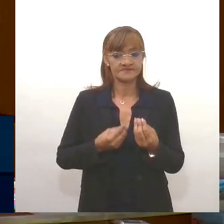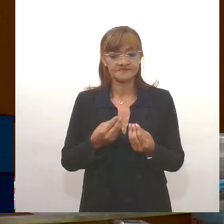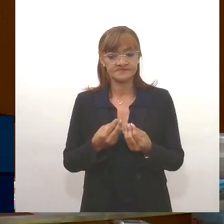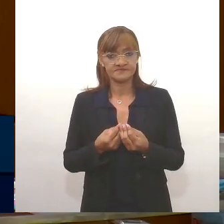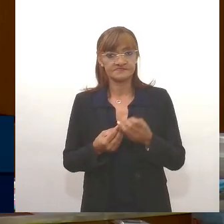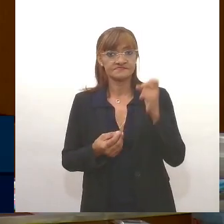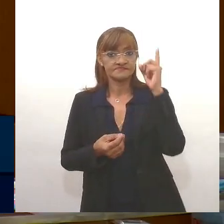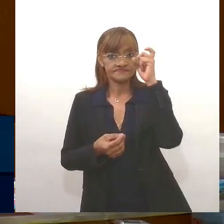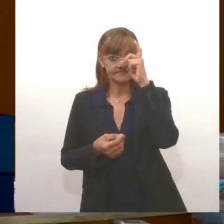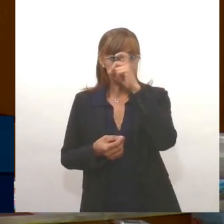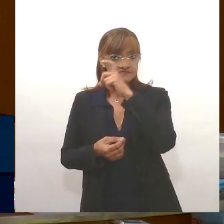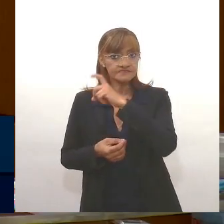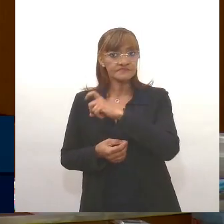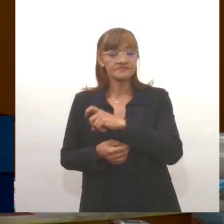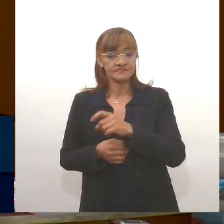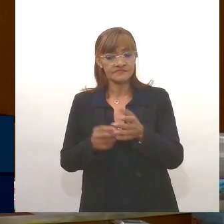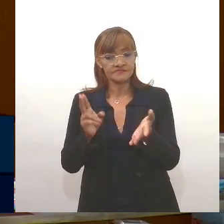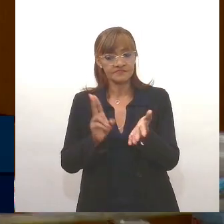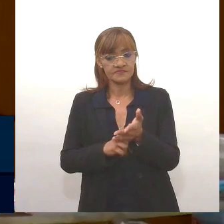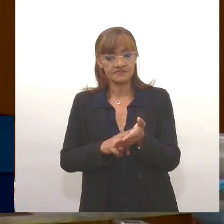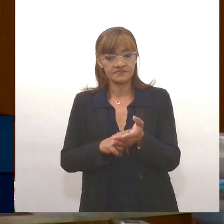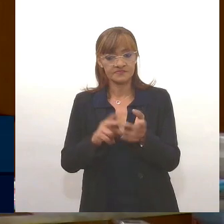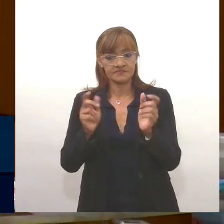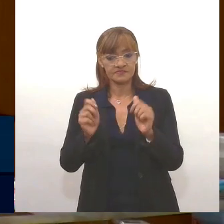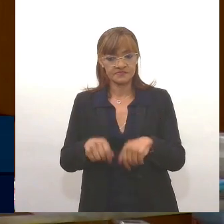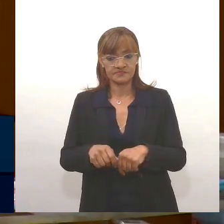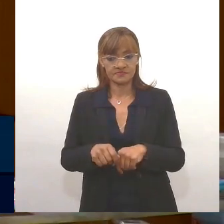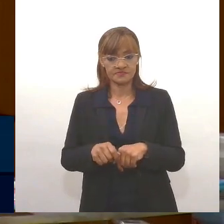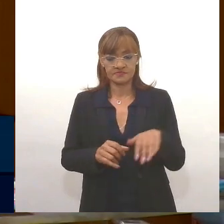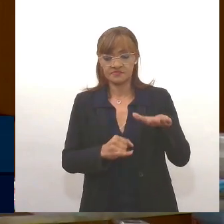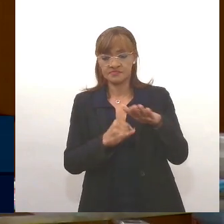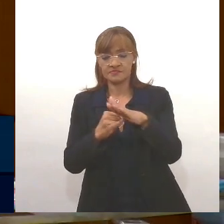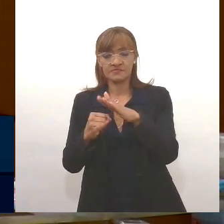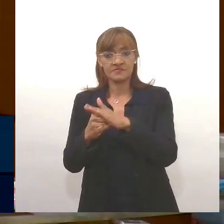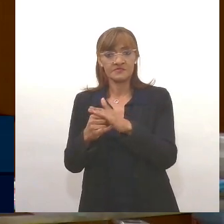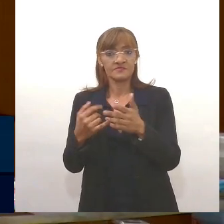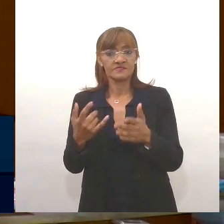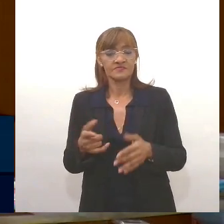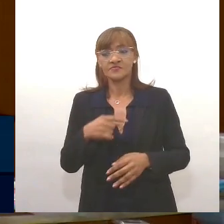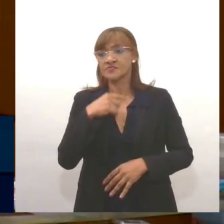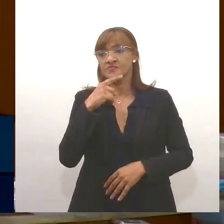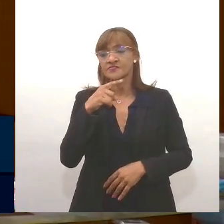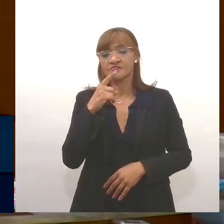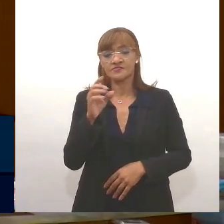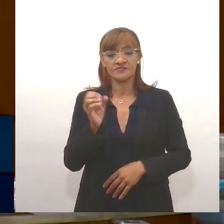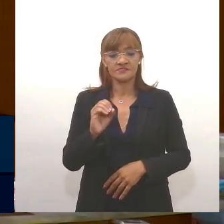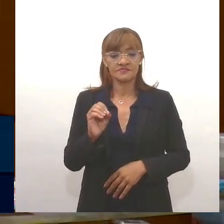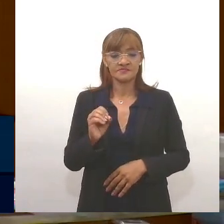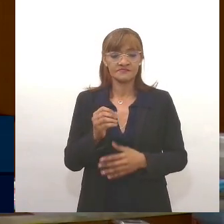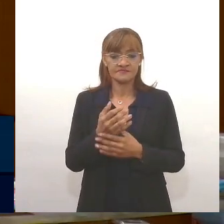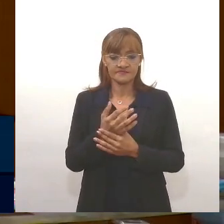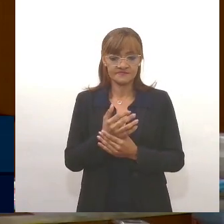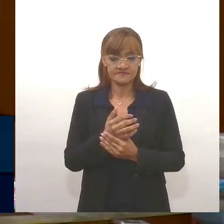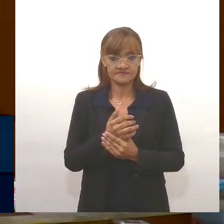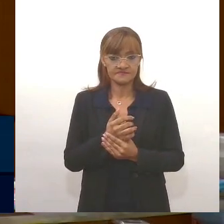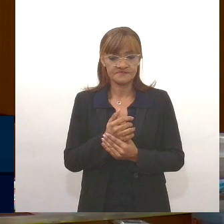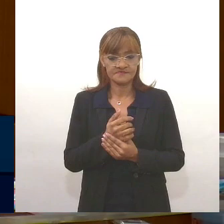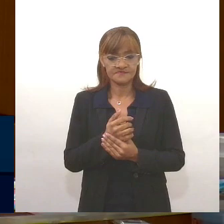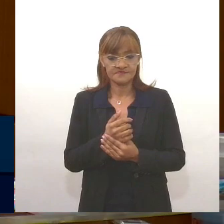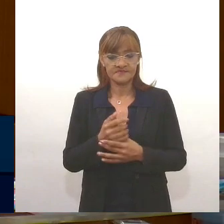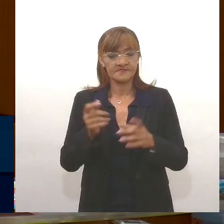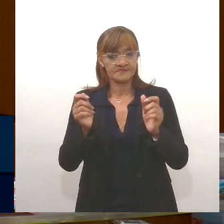presidente a Organização das instituições interessadas para entregar em a entrega da